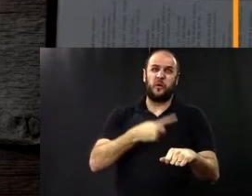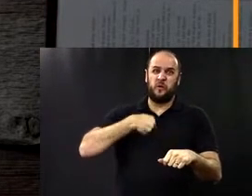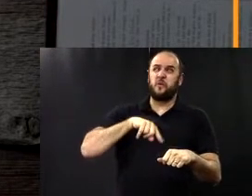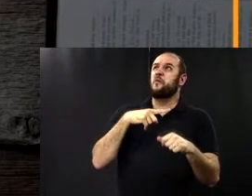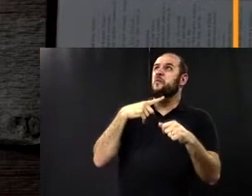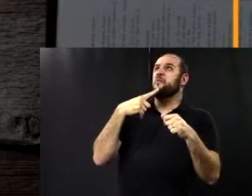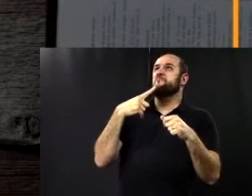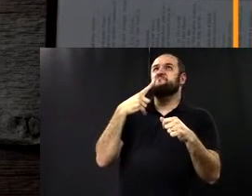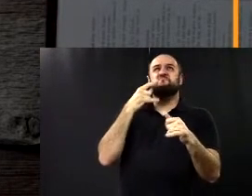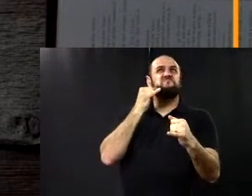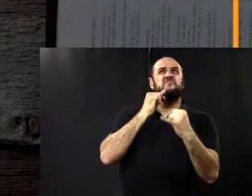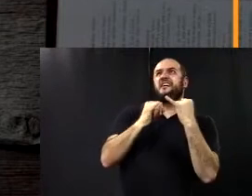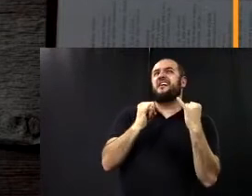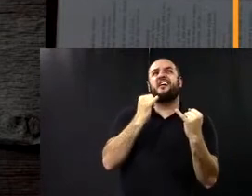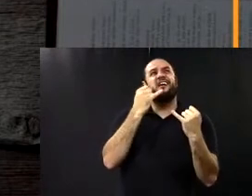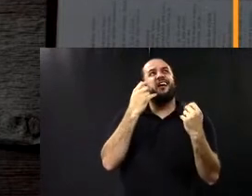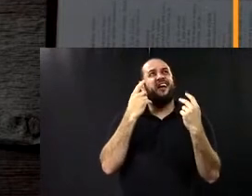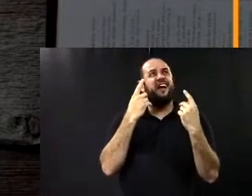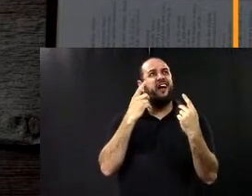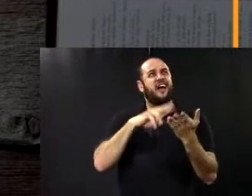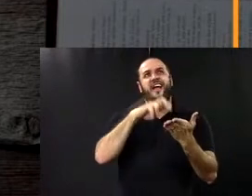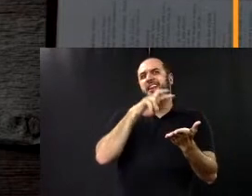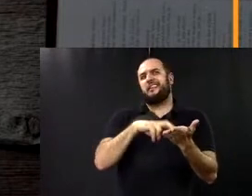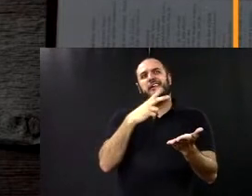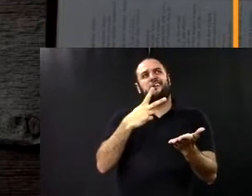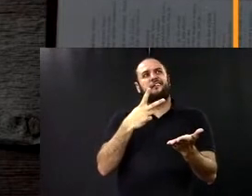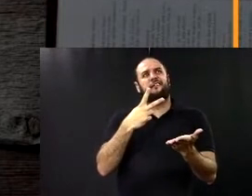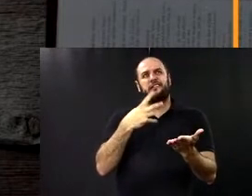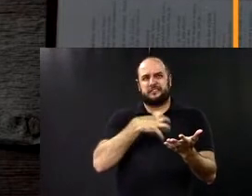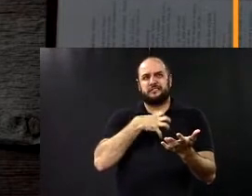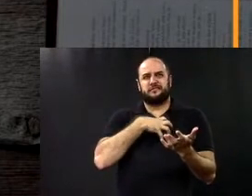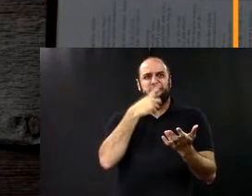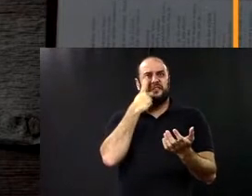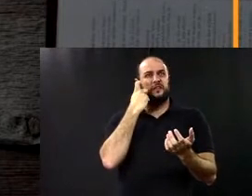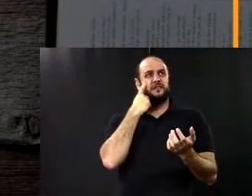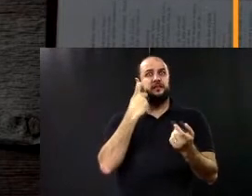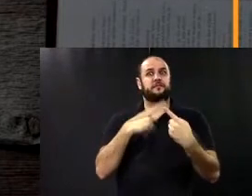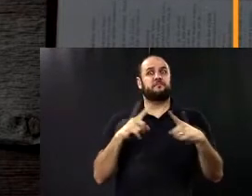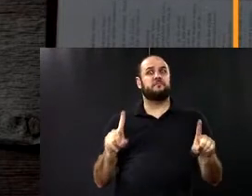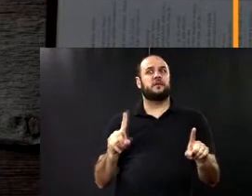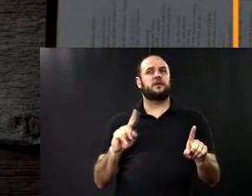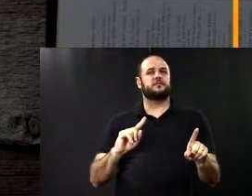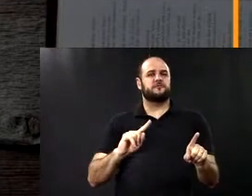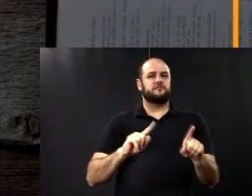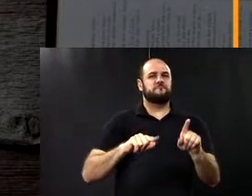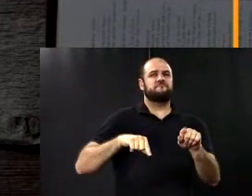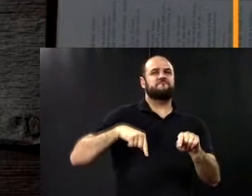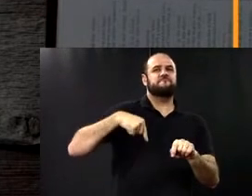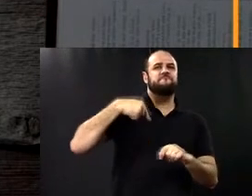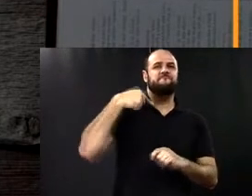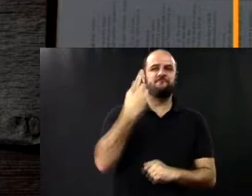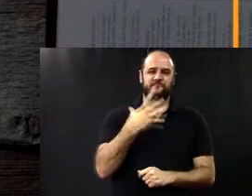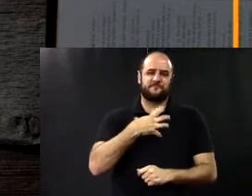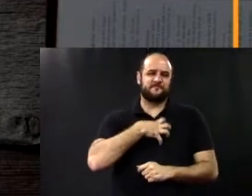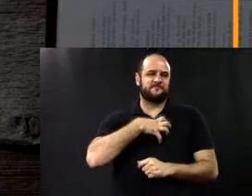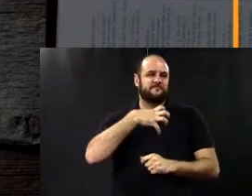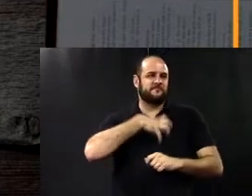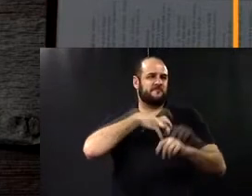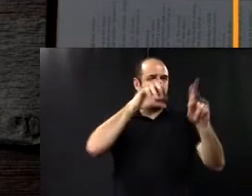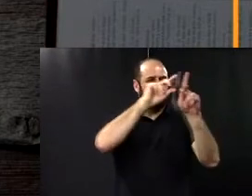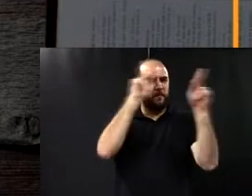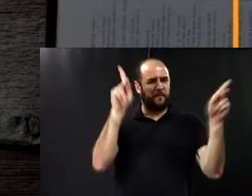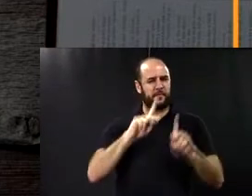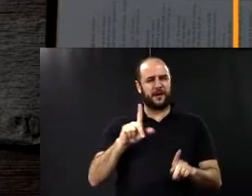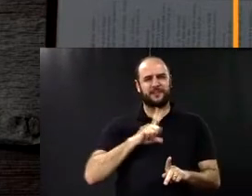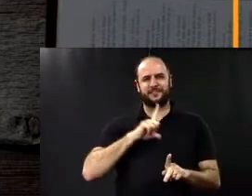de alegria, mas de tristeza. Ao depois, entretanto, produz fruto pacífico aos